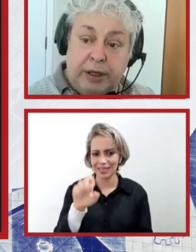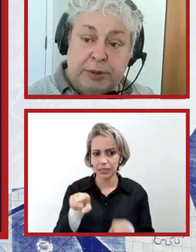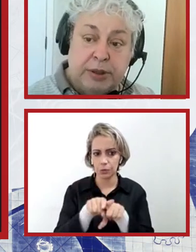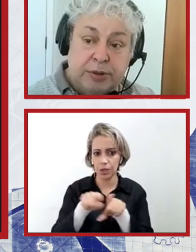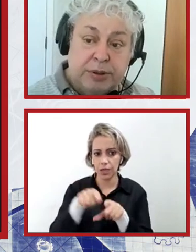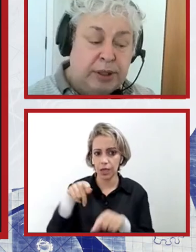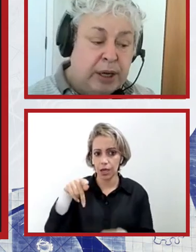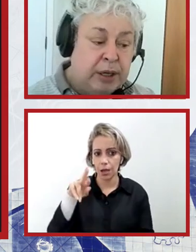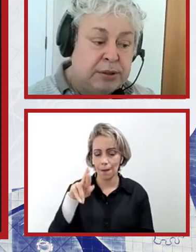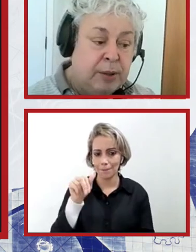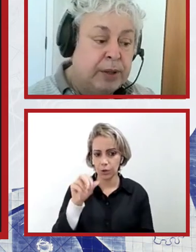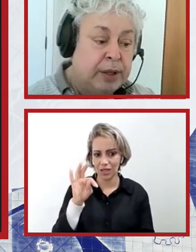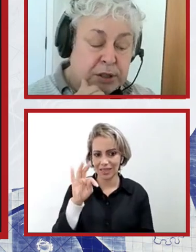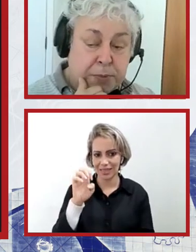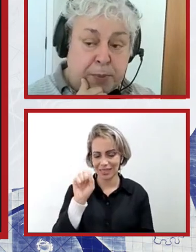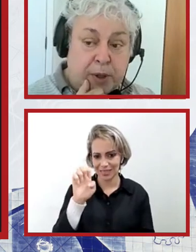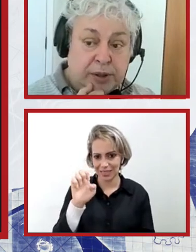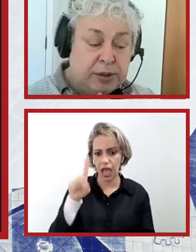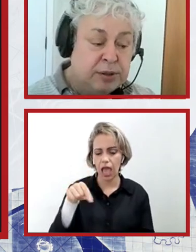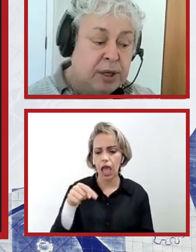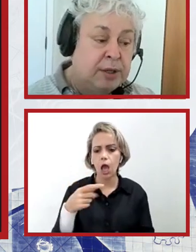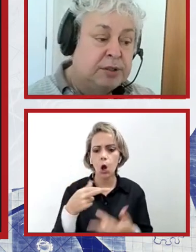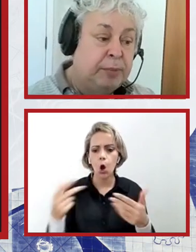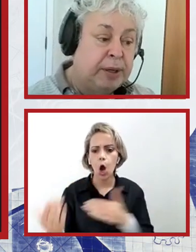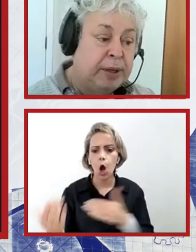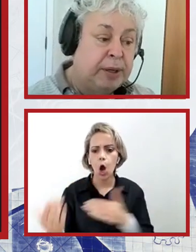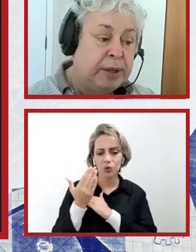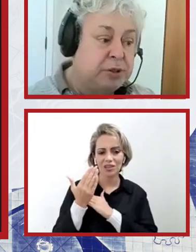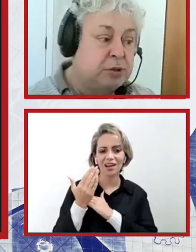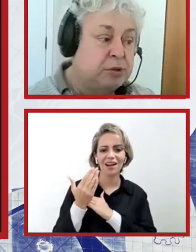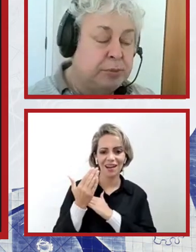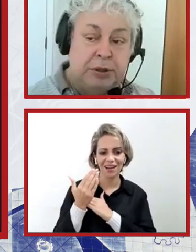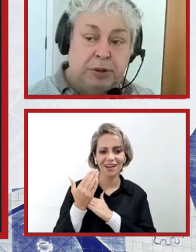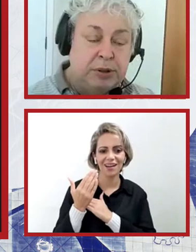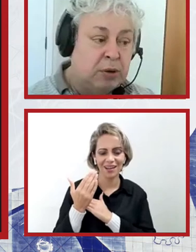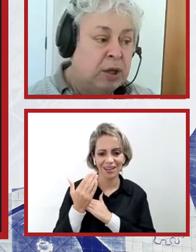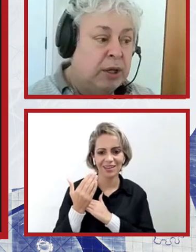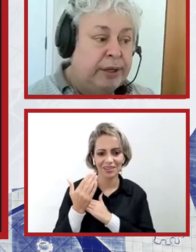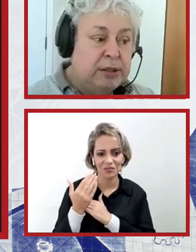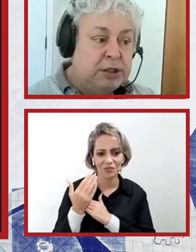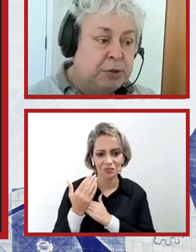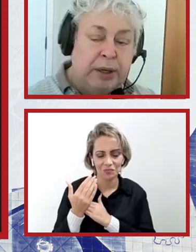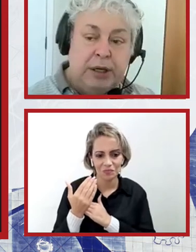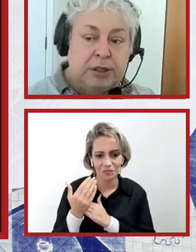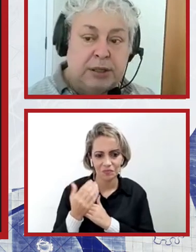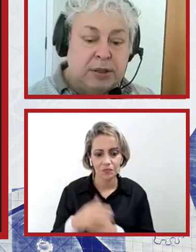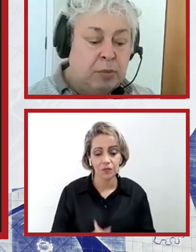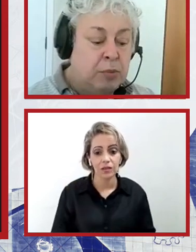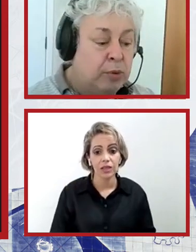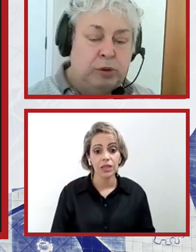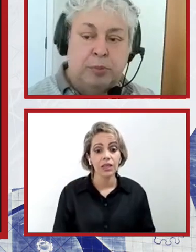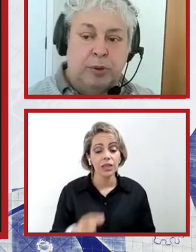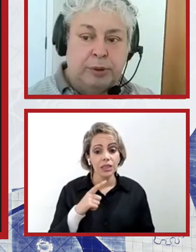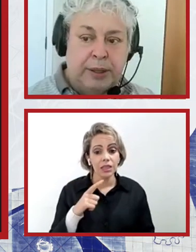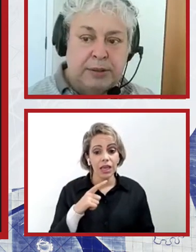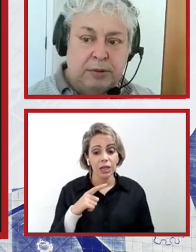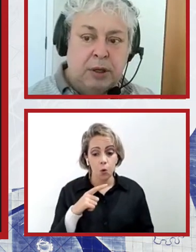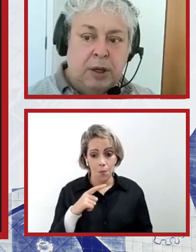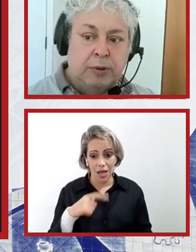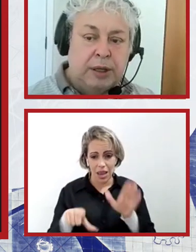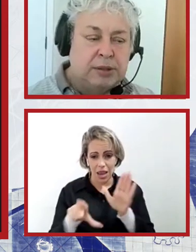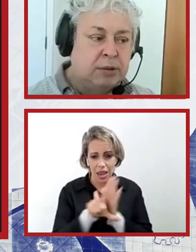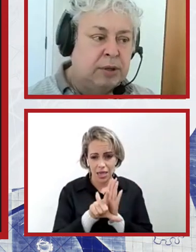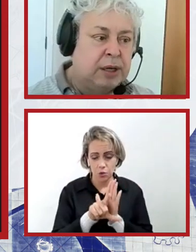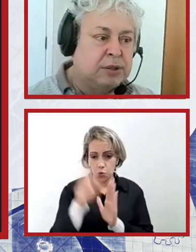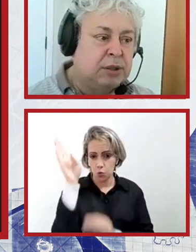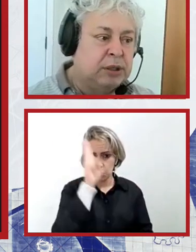são mecanismos auxiliares e as próteses são mecanismos de substituição. E existe uma legislação muito boa no